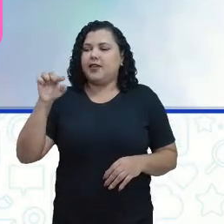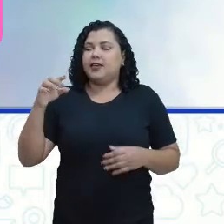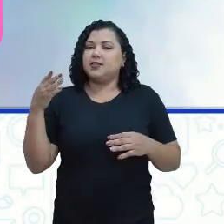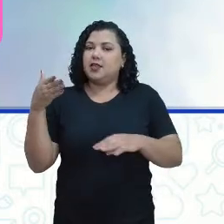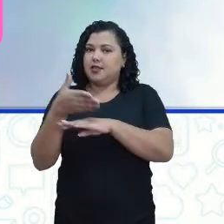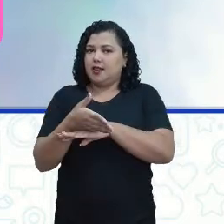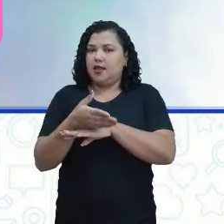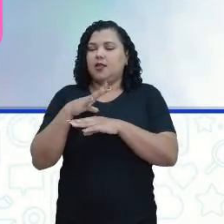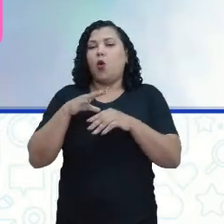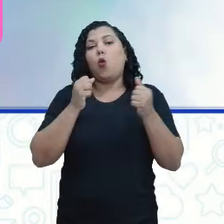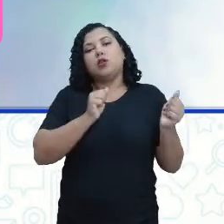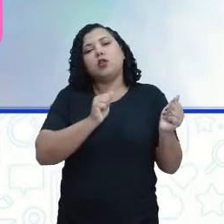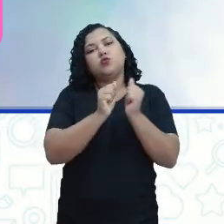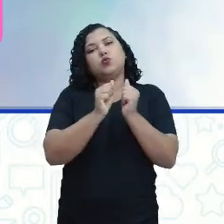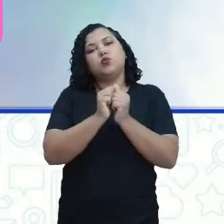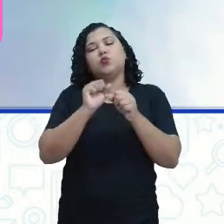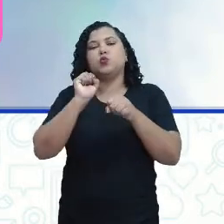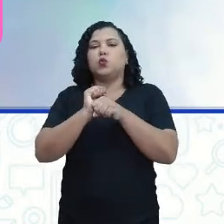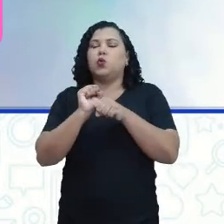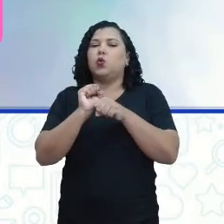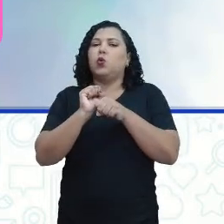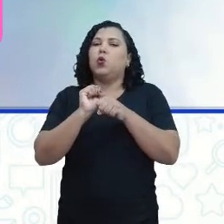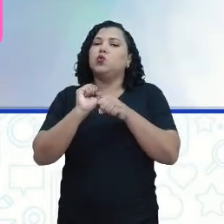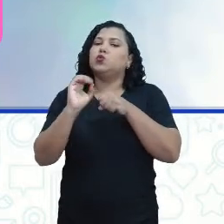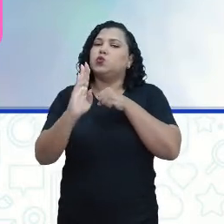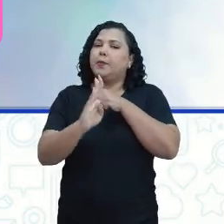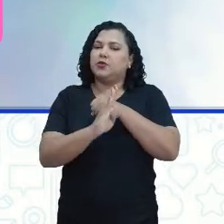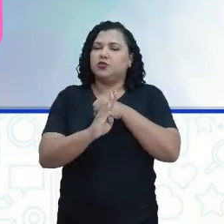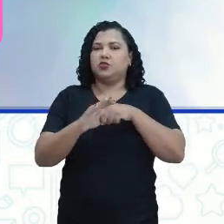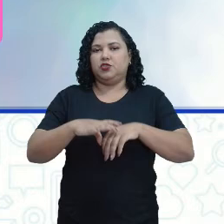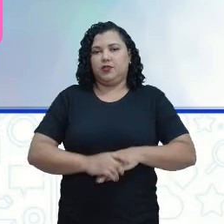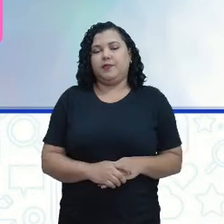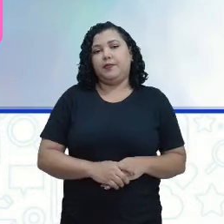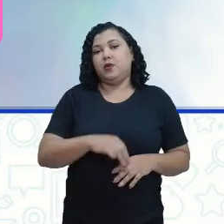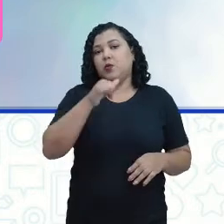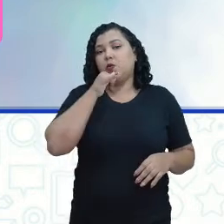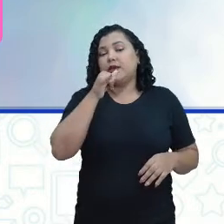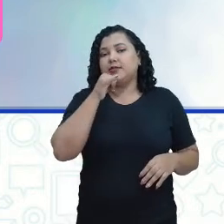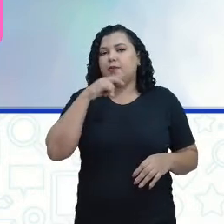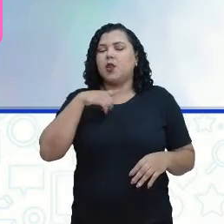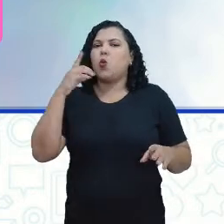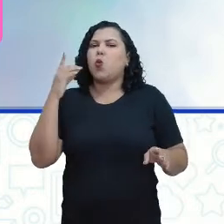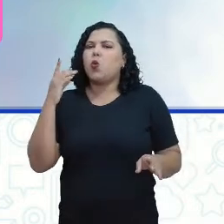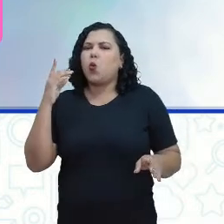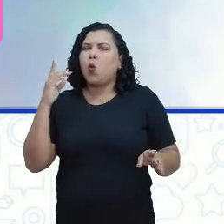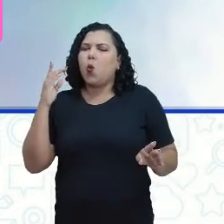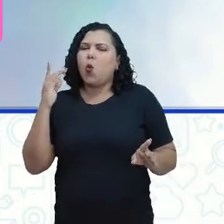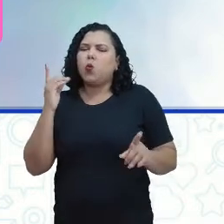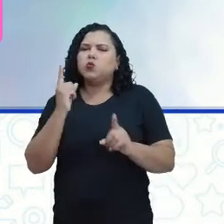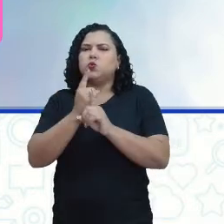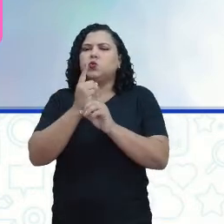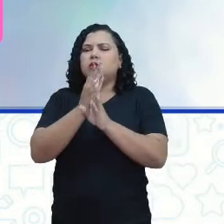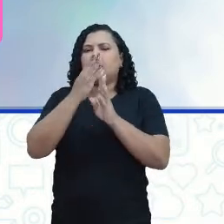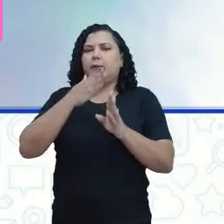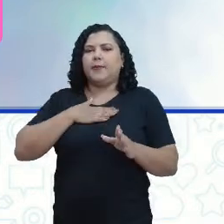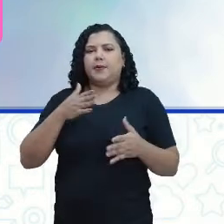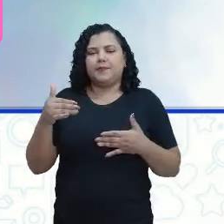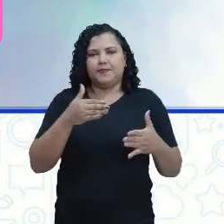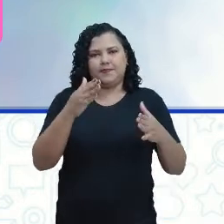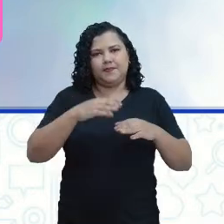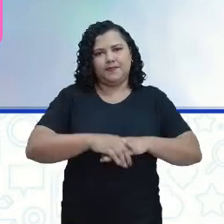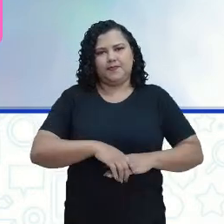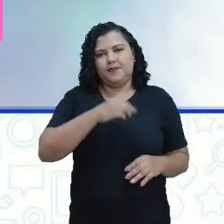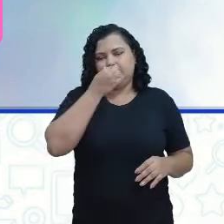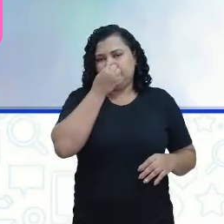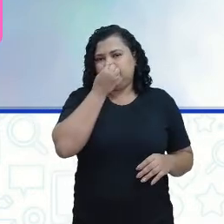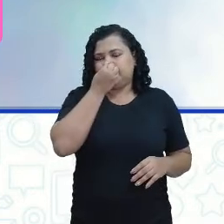substantivo, determinando a extensão de seu significado. Acertei o meu caminho. As palavras ela, me e meu são